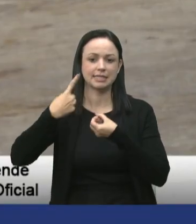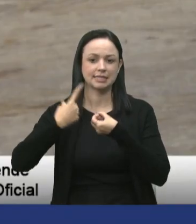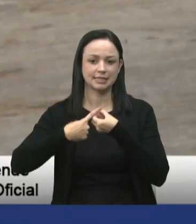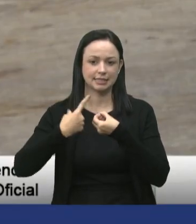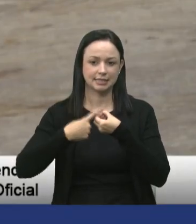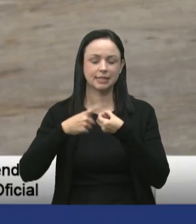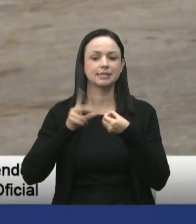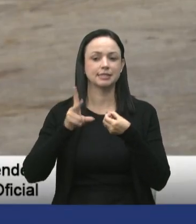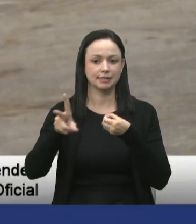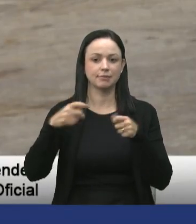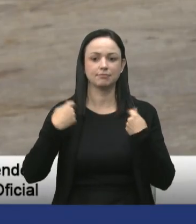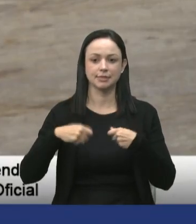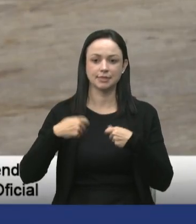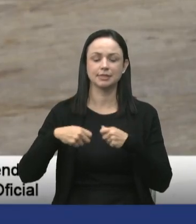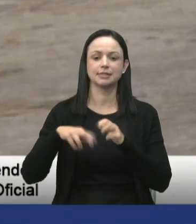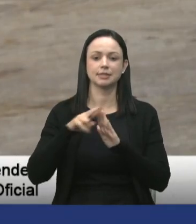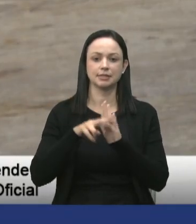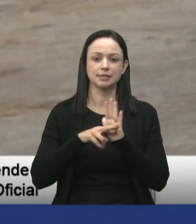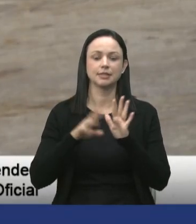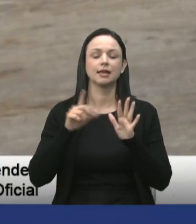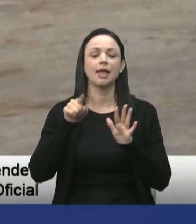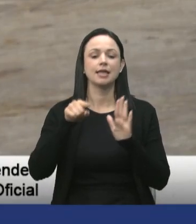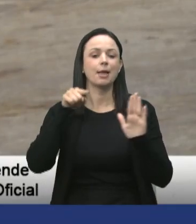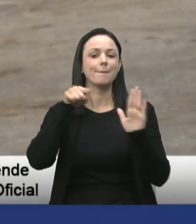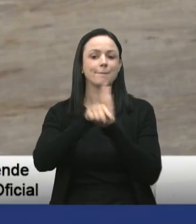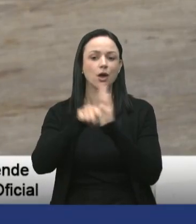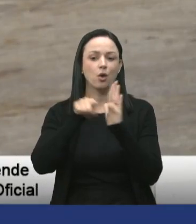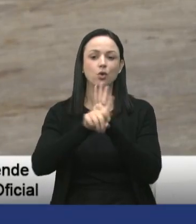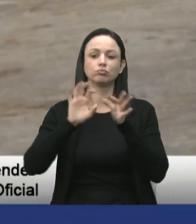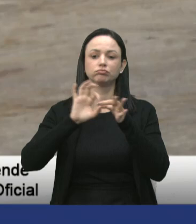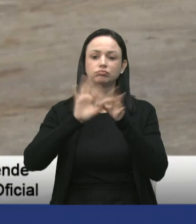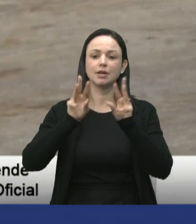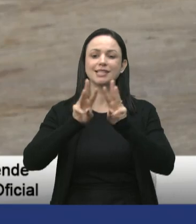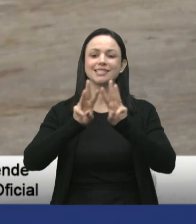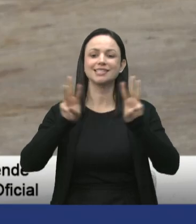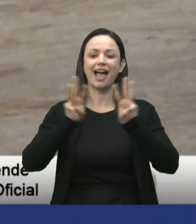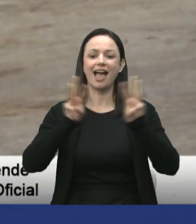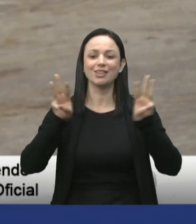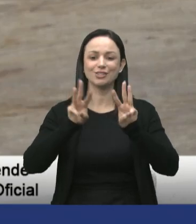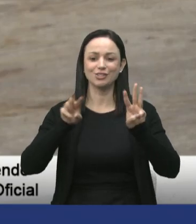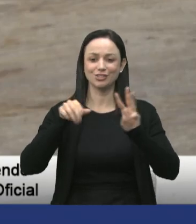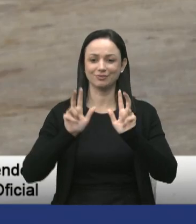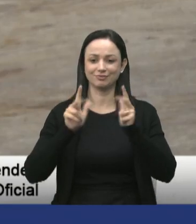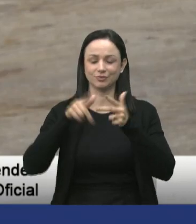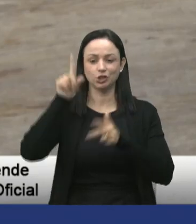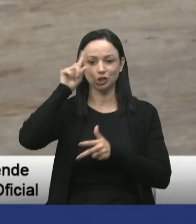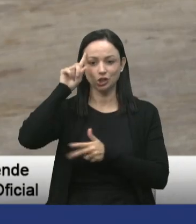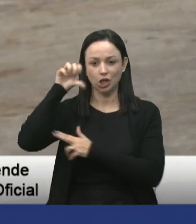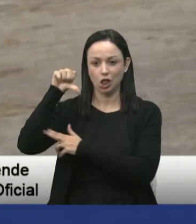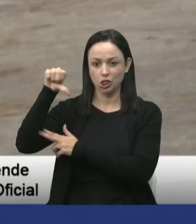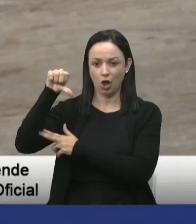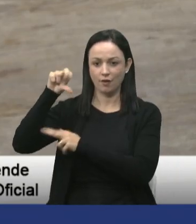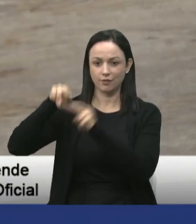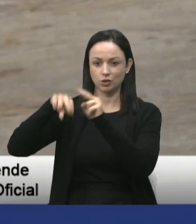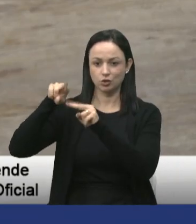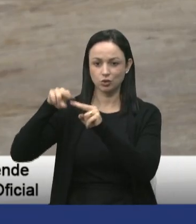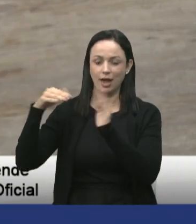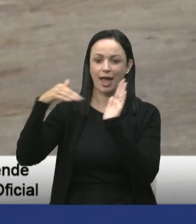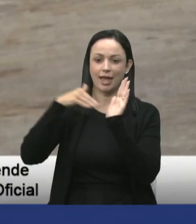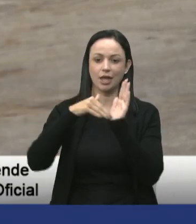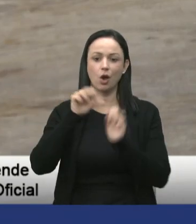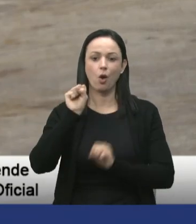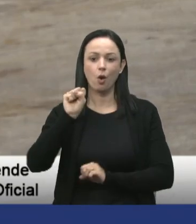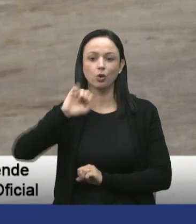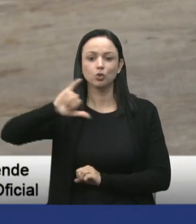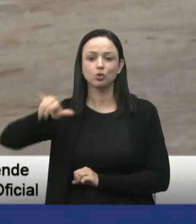A consulta pública ficou disponível no site da Câmara Municipal entre os dias 9 de junho e 8 de